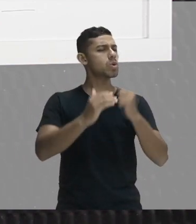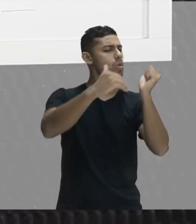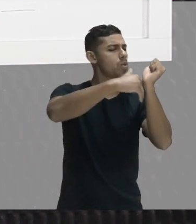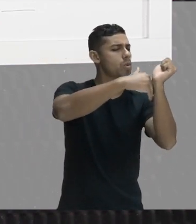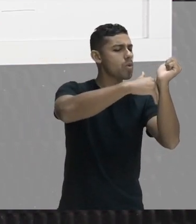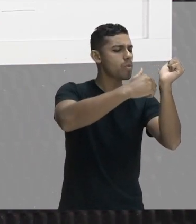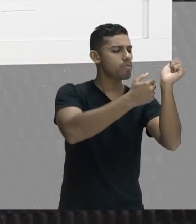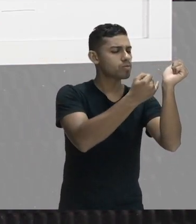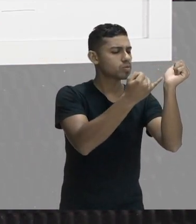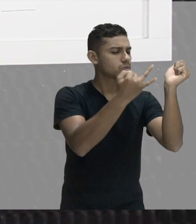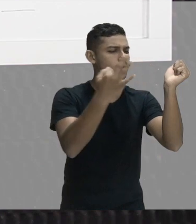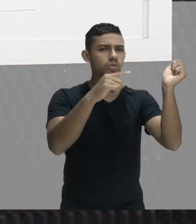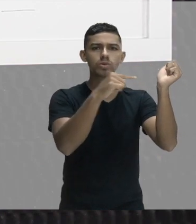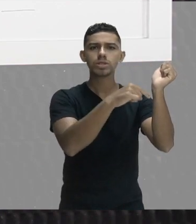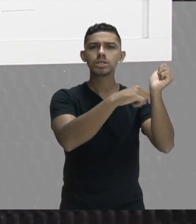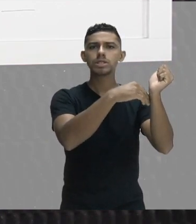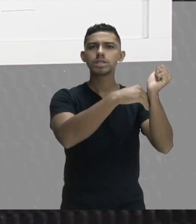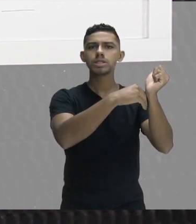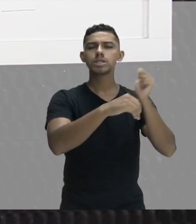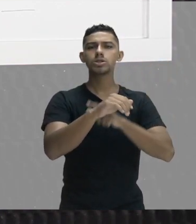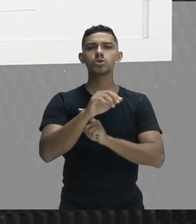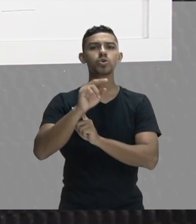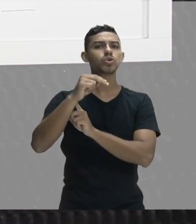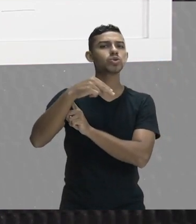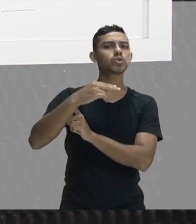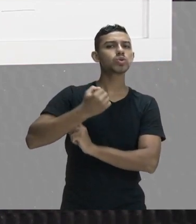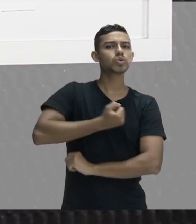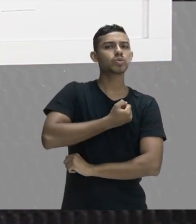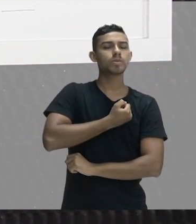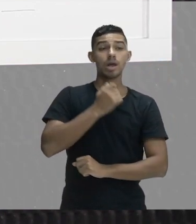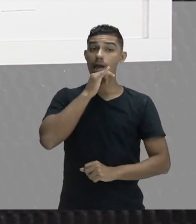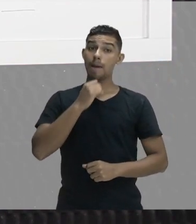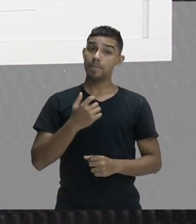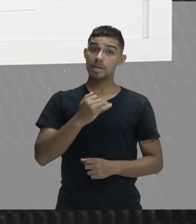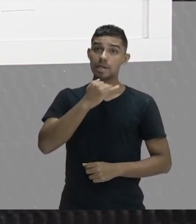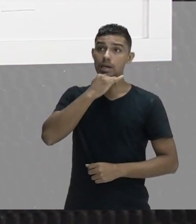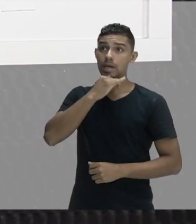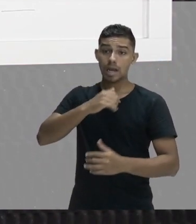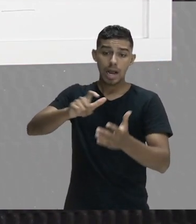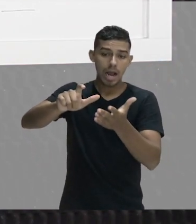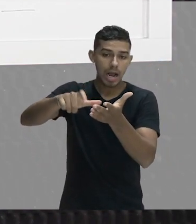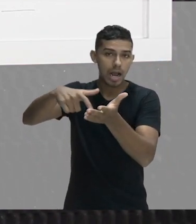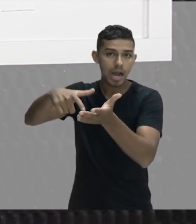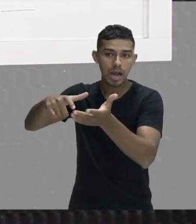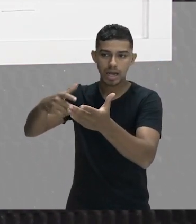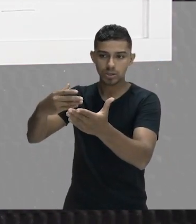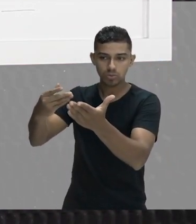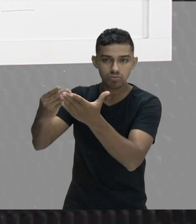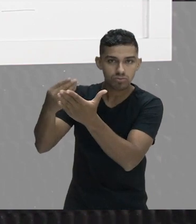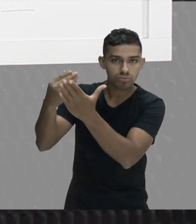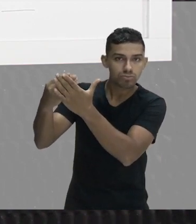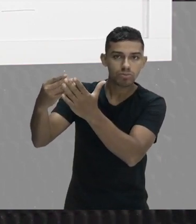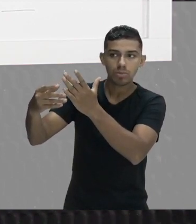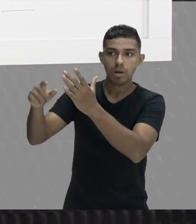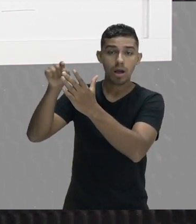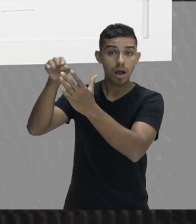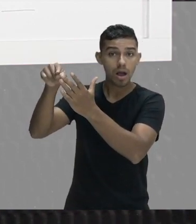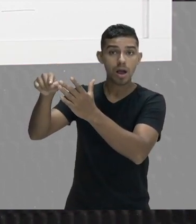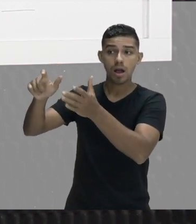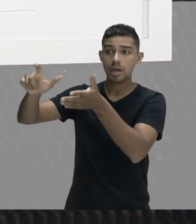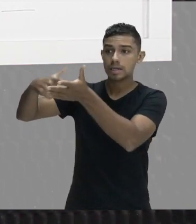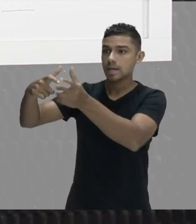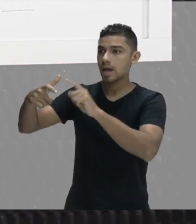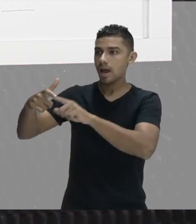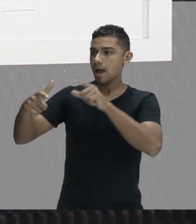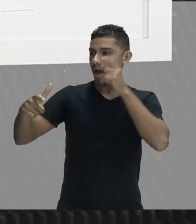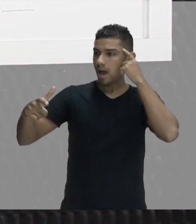dígitos numéricos podem ser formados? Lá a minha senha do meu cartão, se eu perder a senha do meu cartão, será que é fácil para uma pessoa